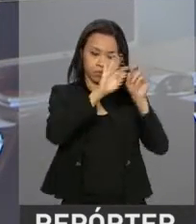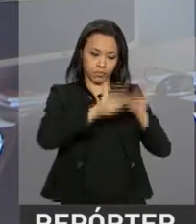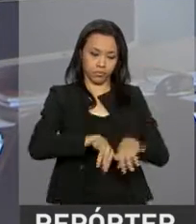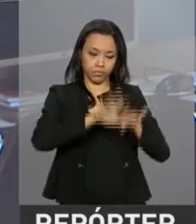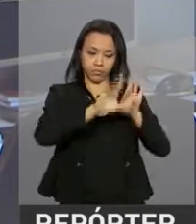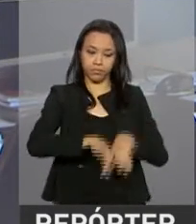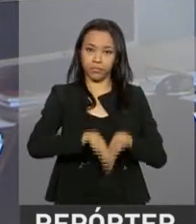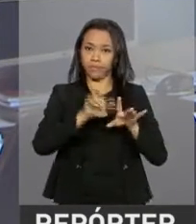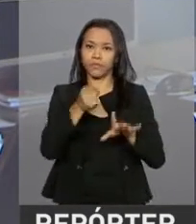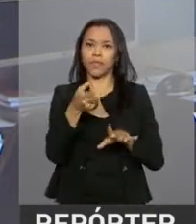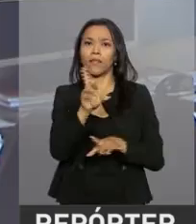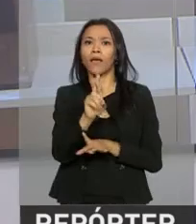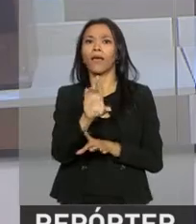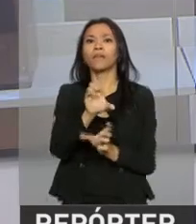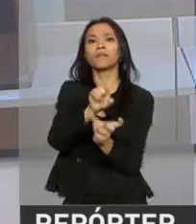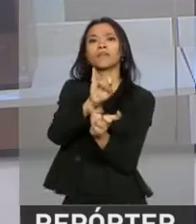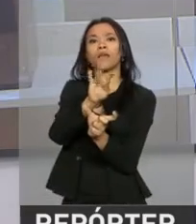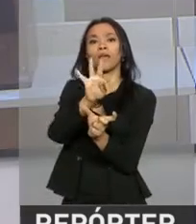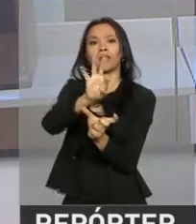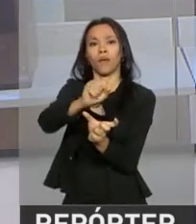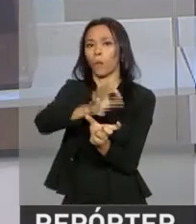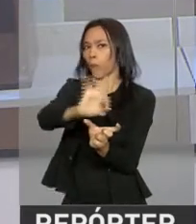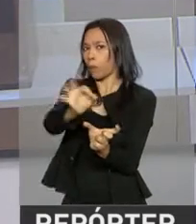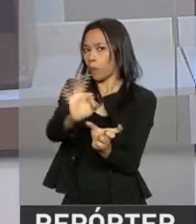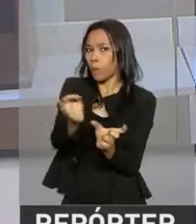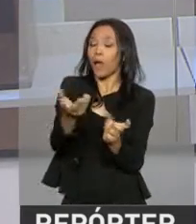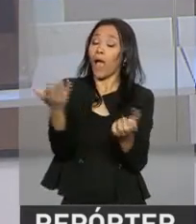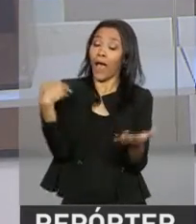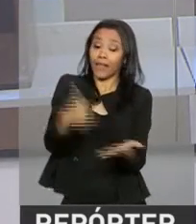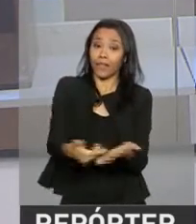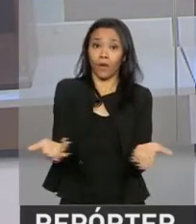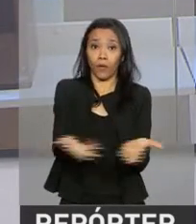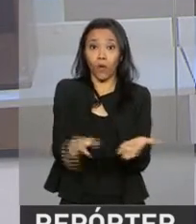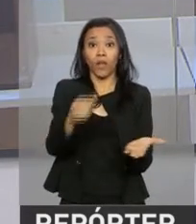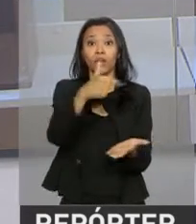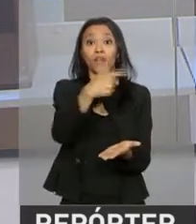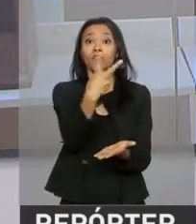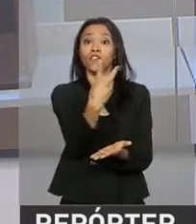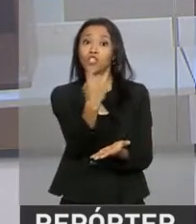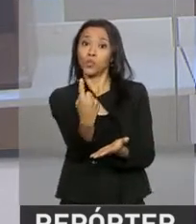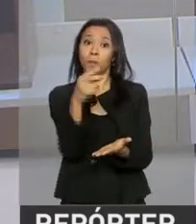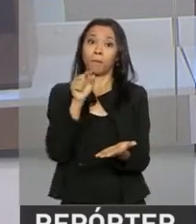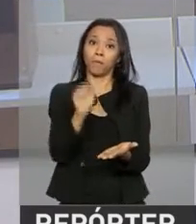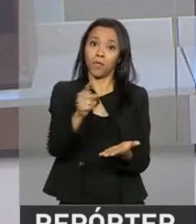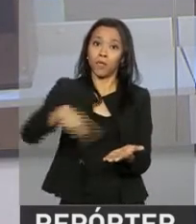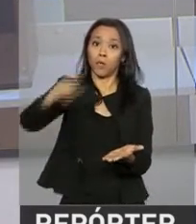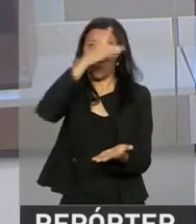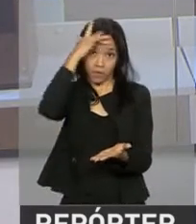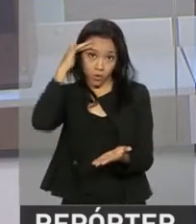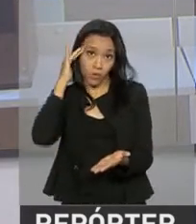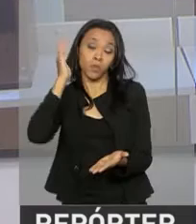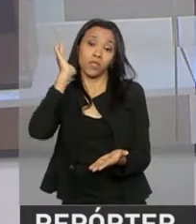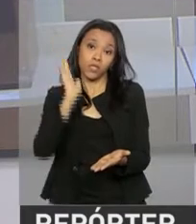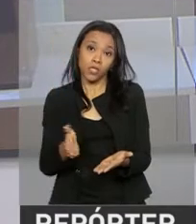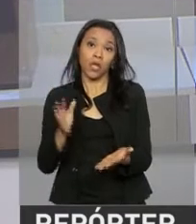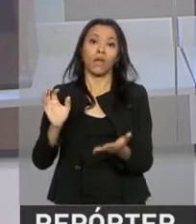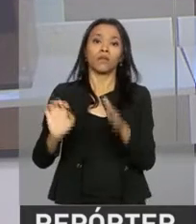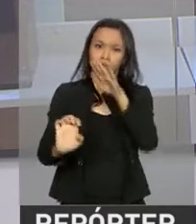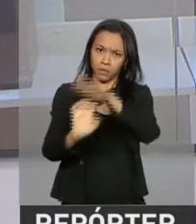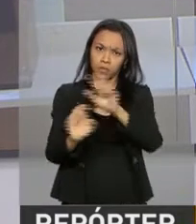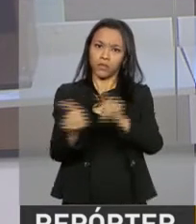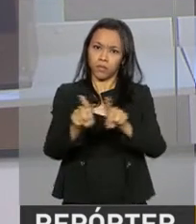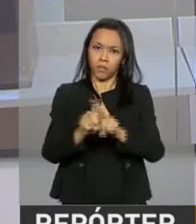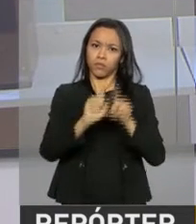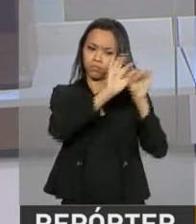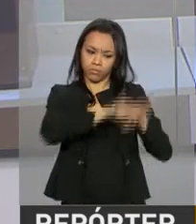à Receita Federal. Até agora, mais de 21 mil pessoas físicas e jurídicas já aderiram ao programa.